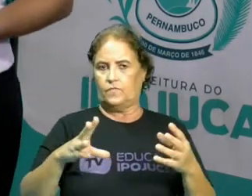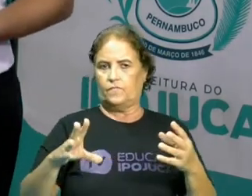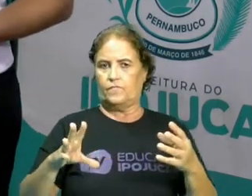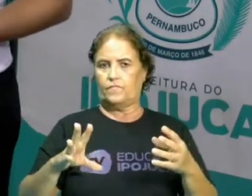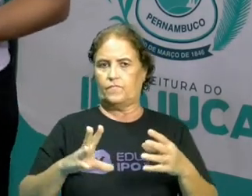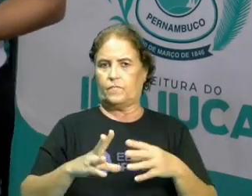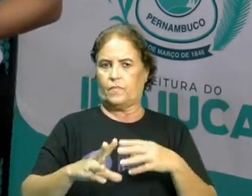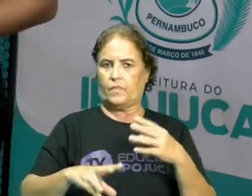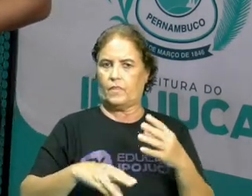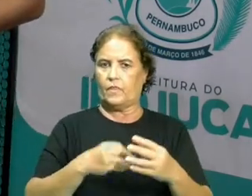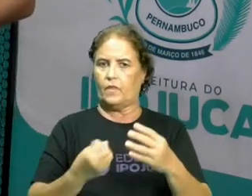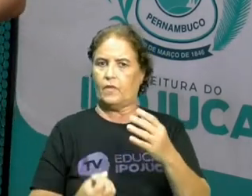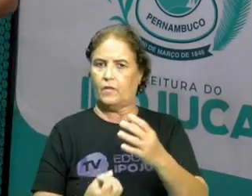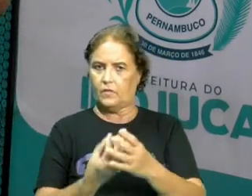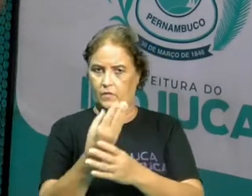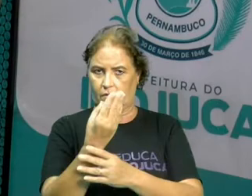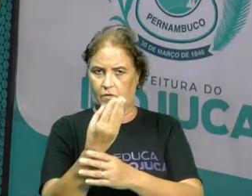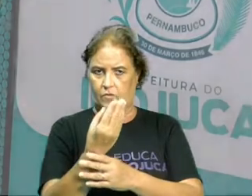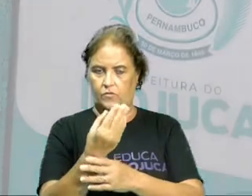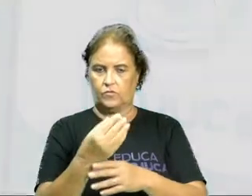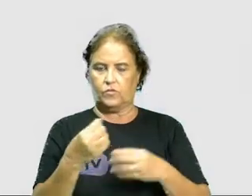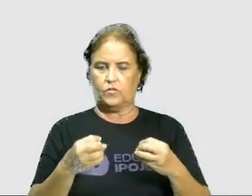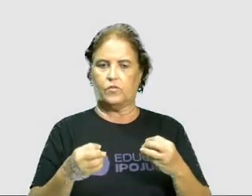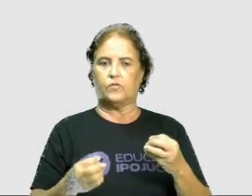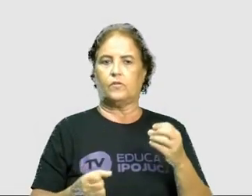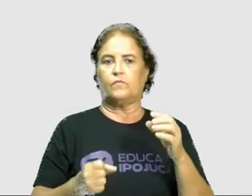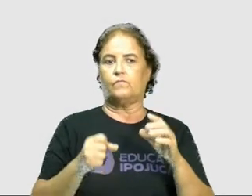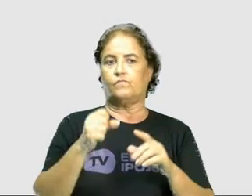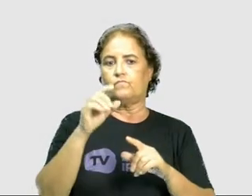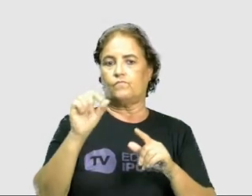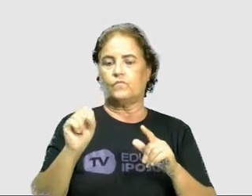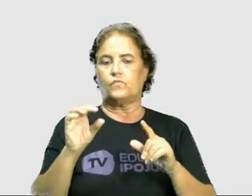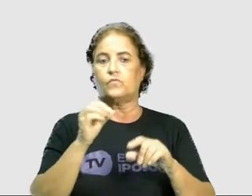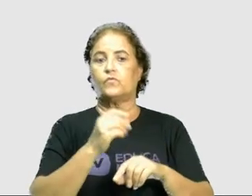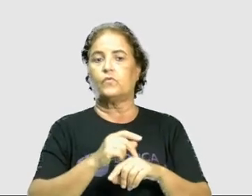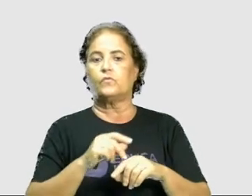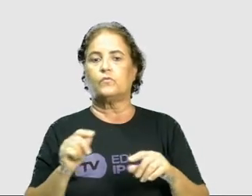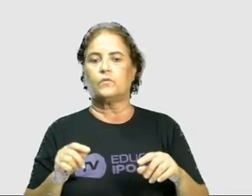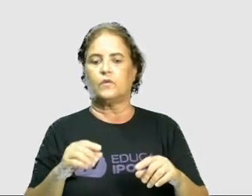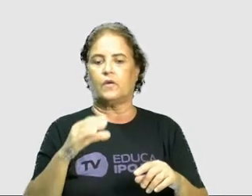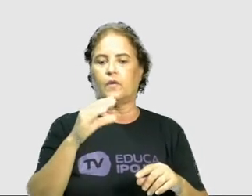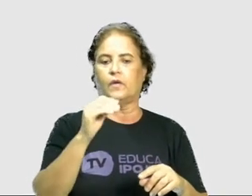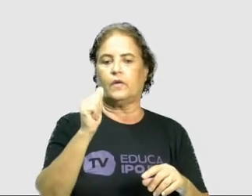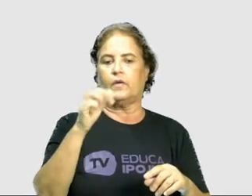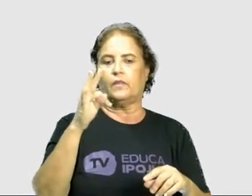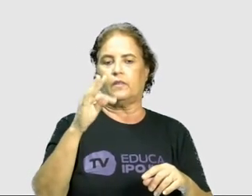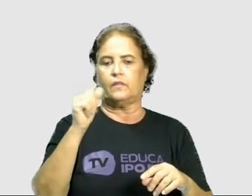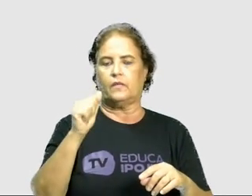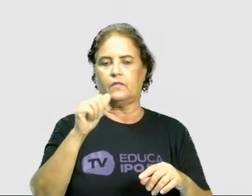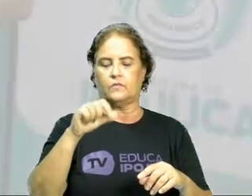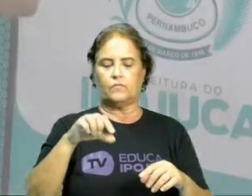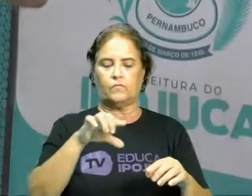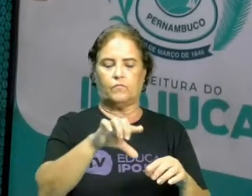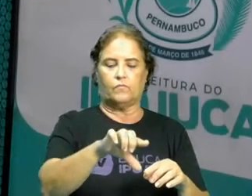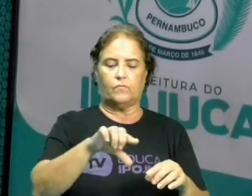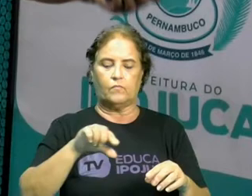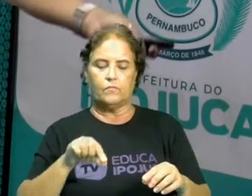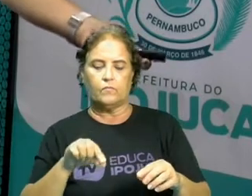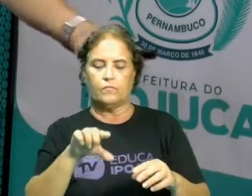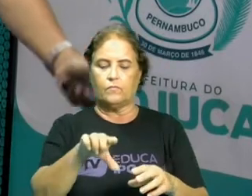que estar no estado sólido. Essa é a que a gente chama de catação. Nada mais é do que eu separar,